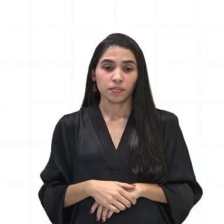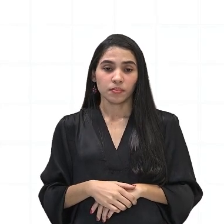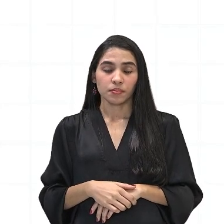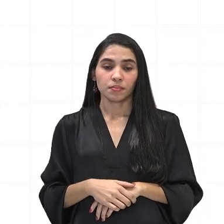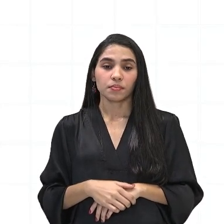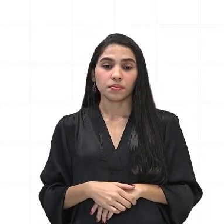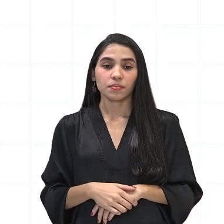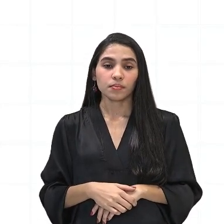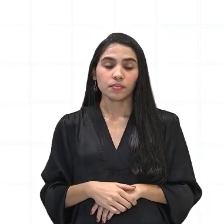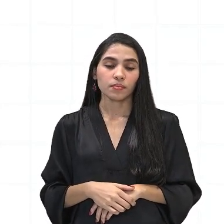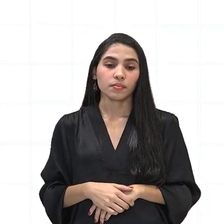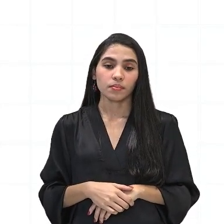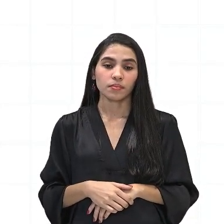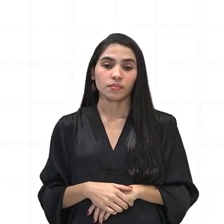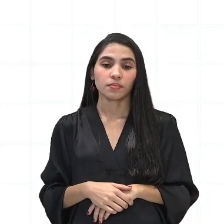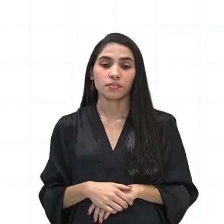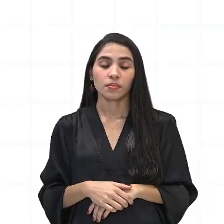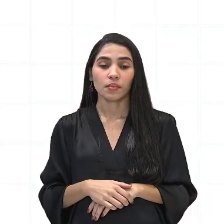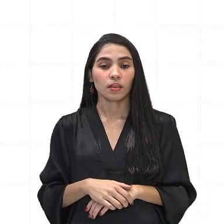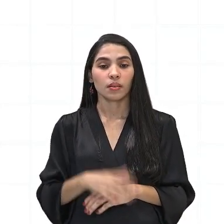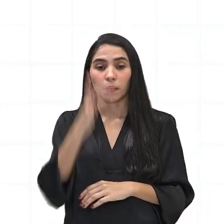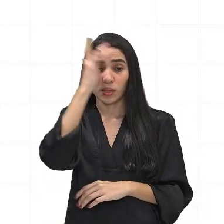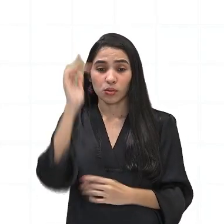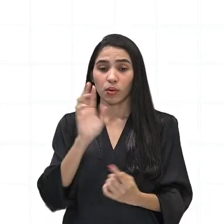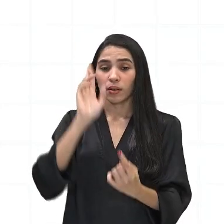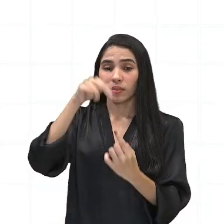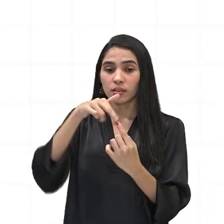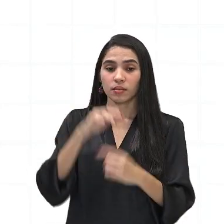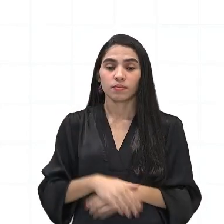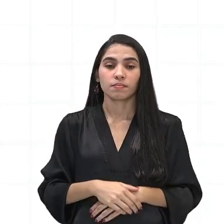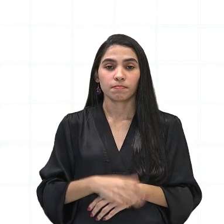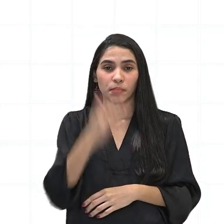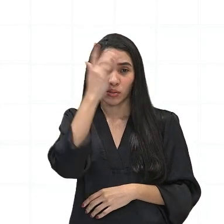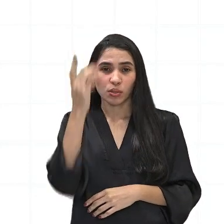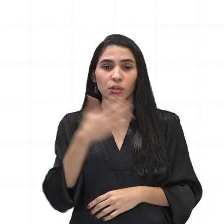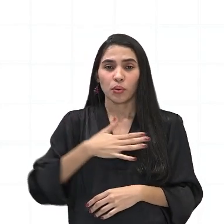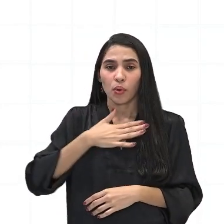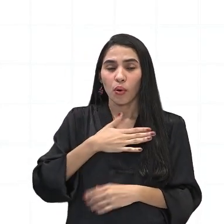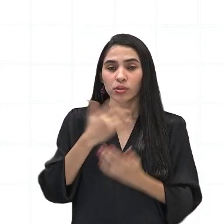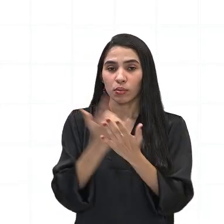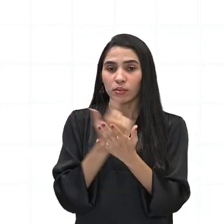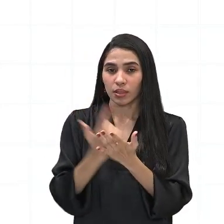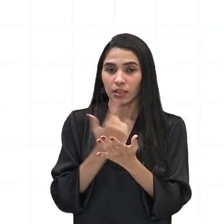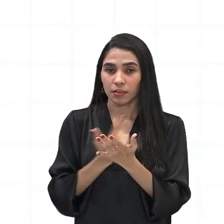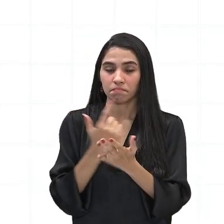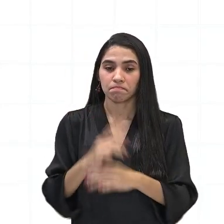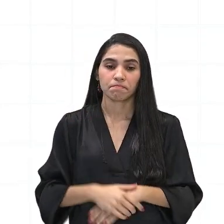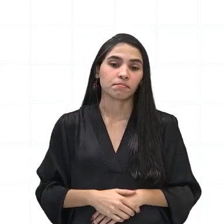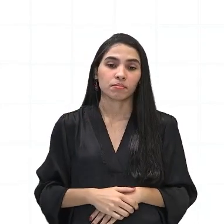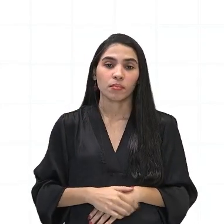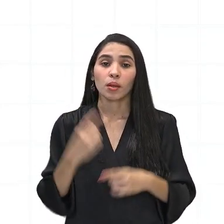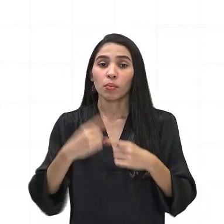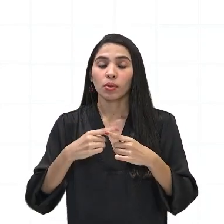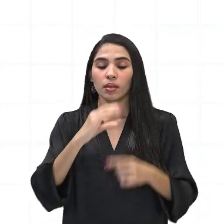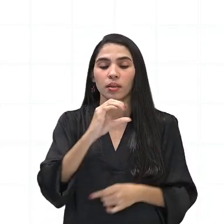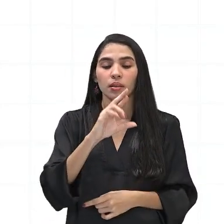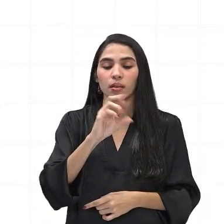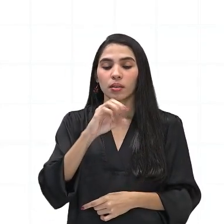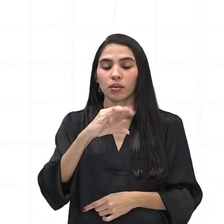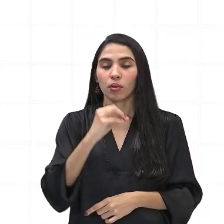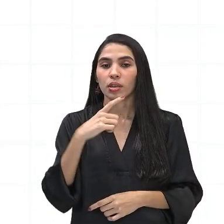uma questão de se inspirar na realidade. Em geral, quem escreve crônica escolhe um fragmento